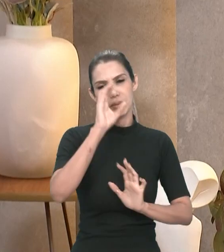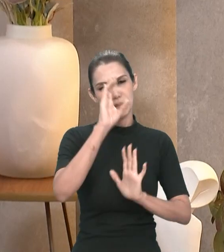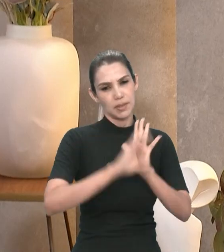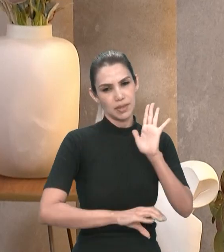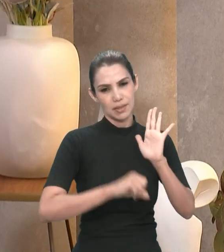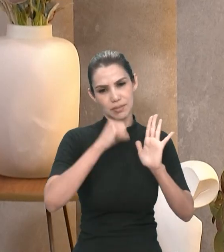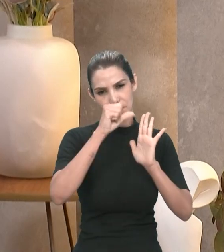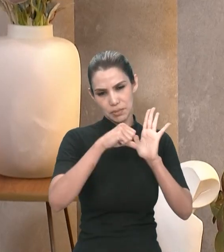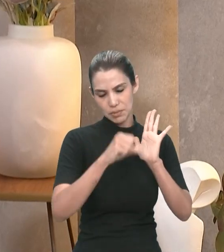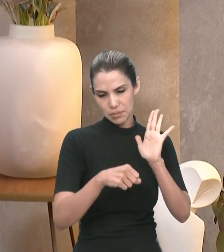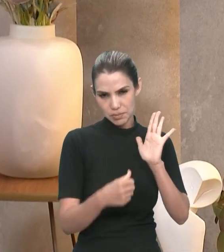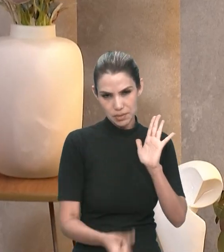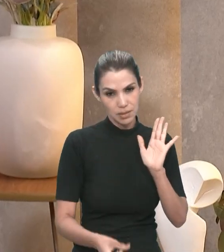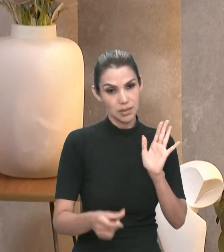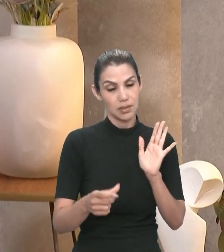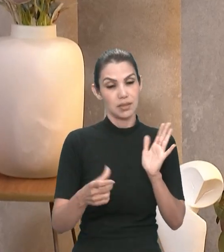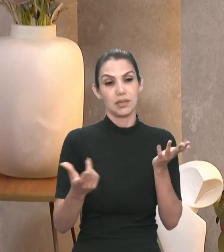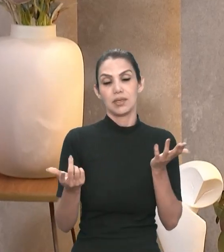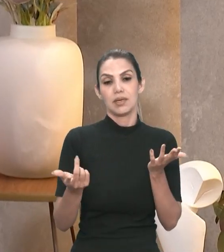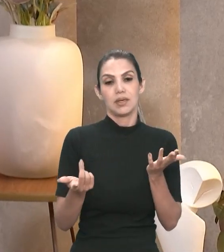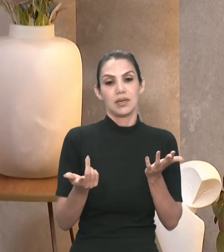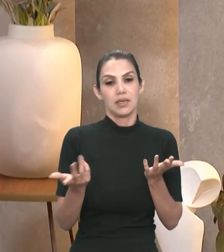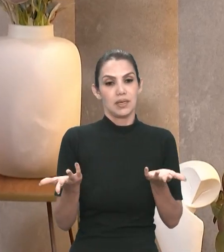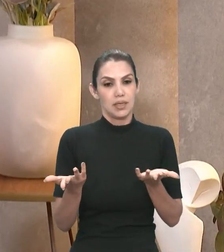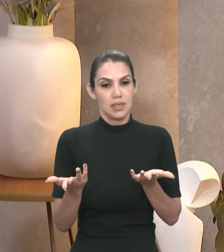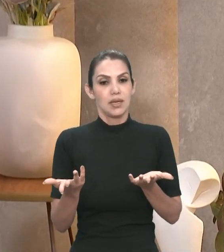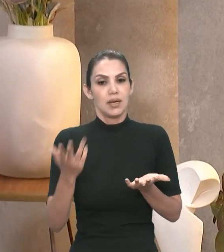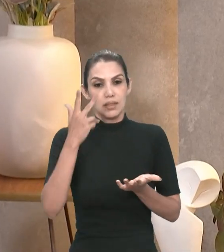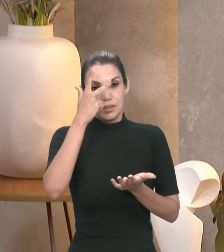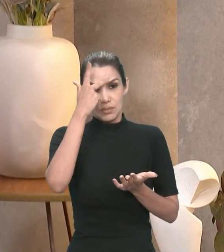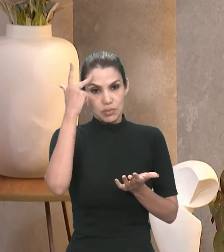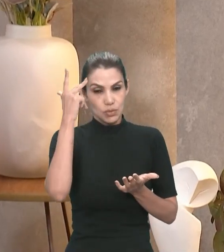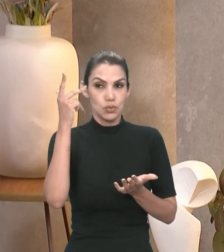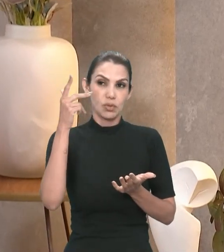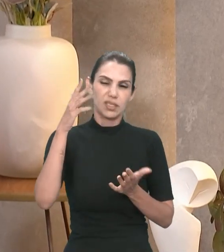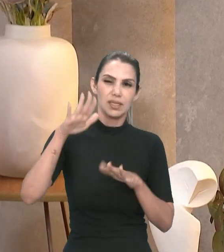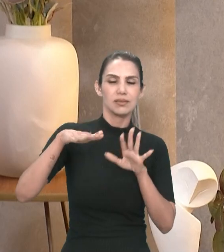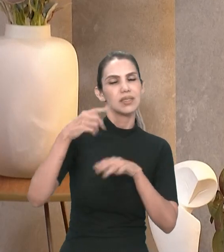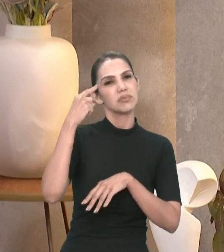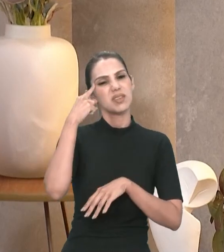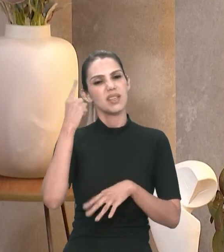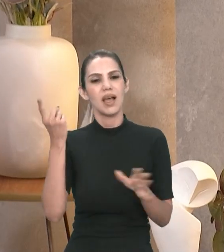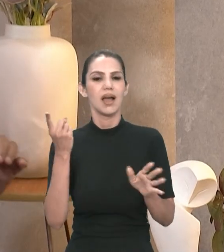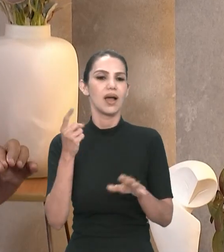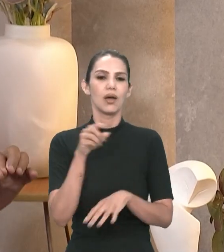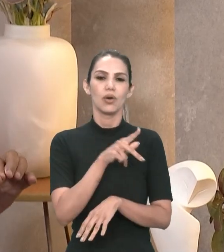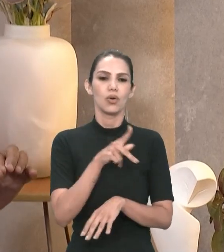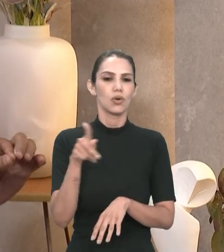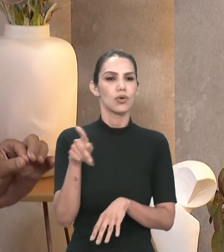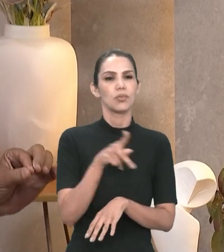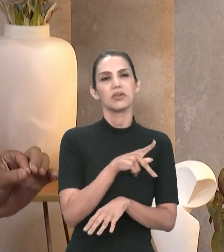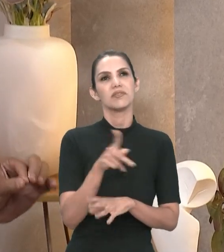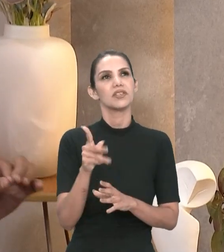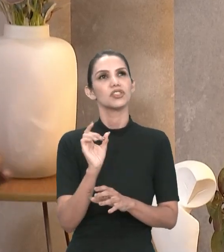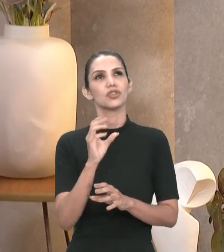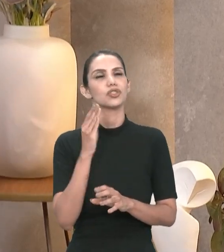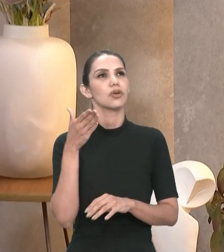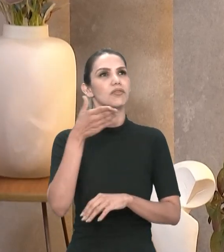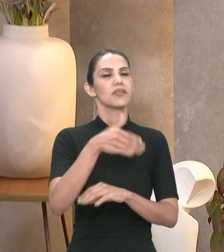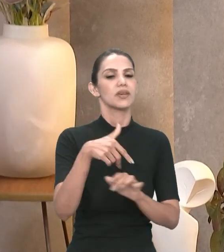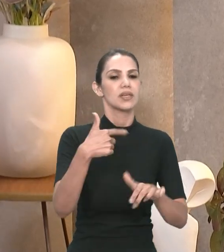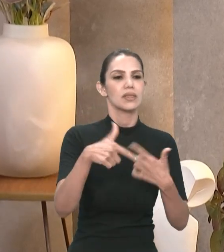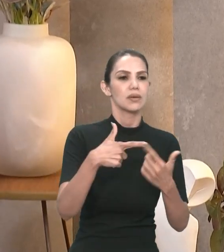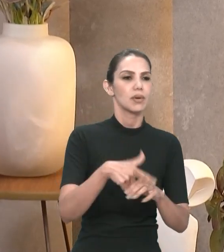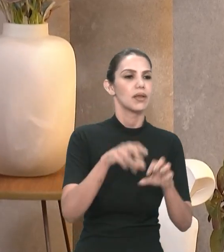dentro do mundo acadêmico. As pessoas da sociedade em geral acham que o professor só sai de casa, entra na sala de aula, dá aula, vai